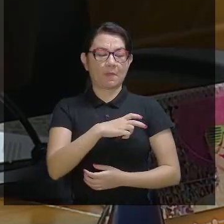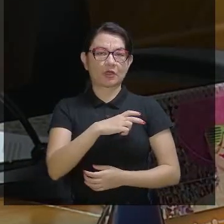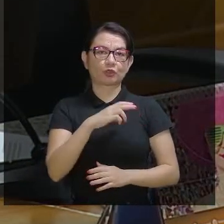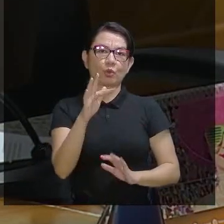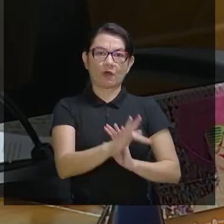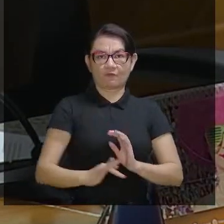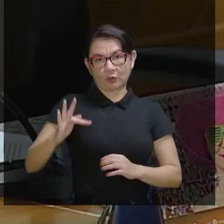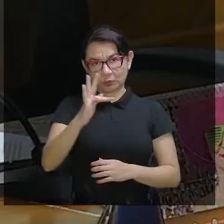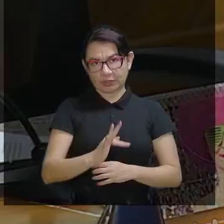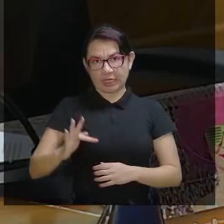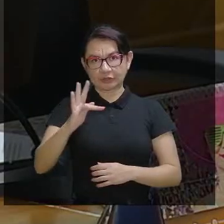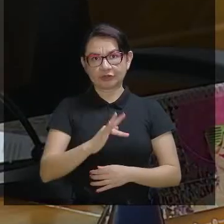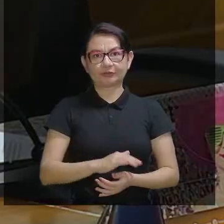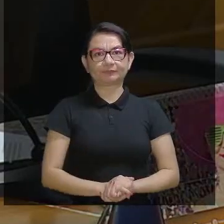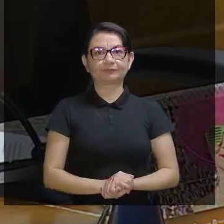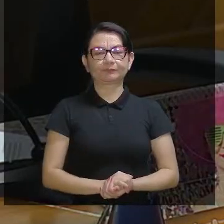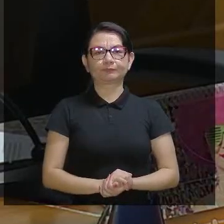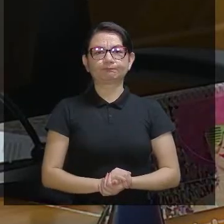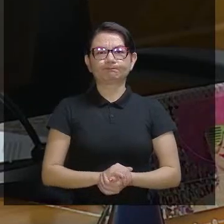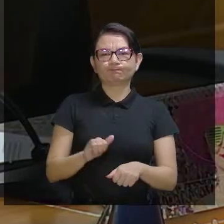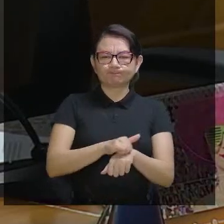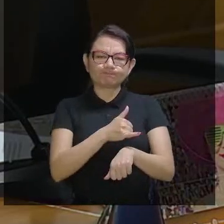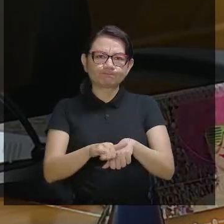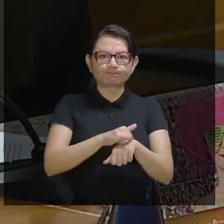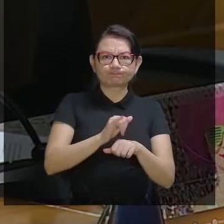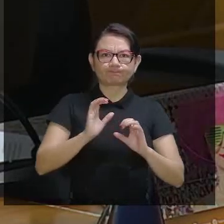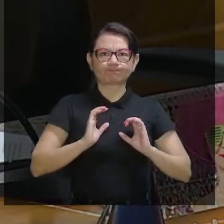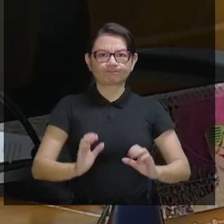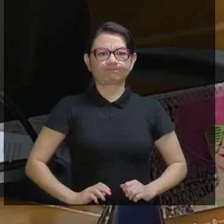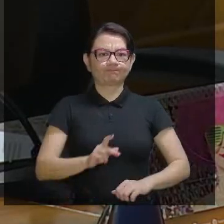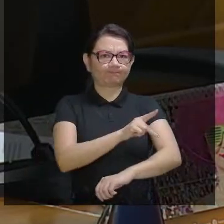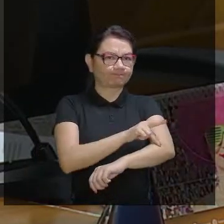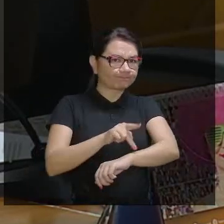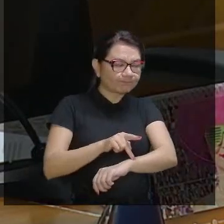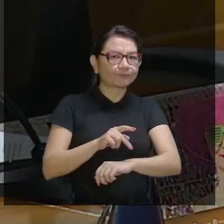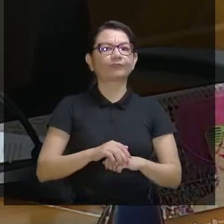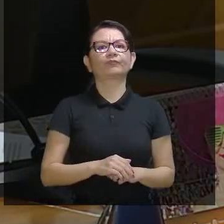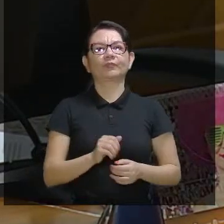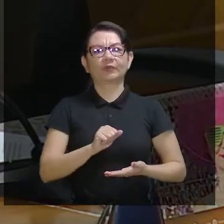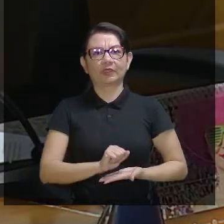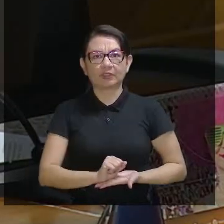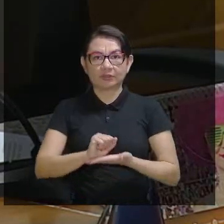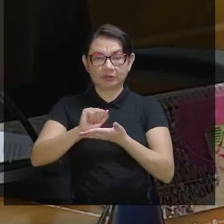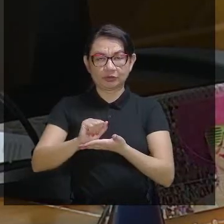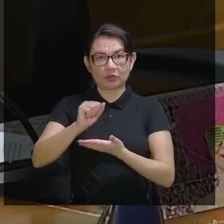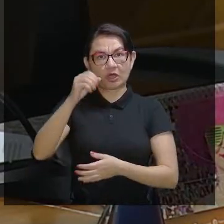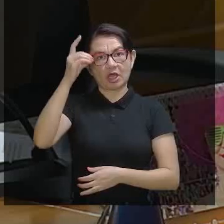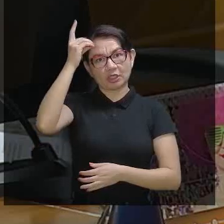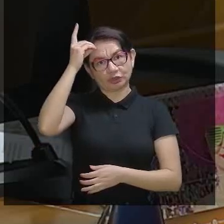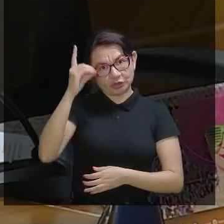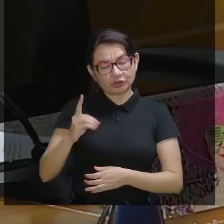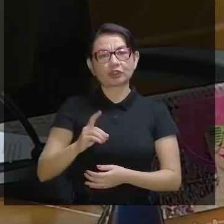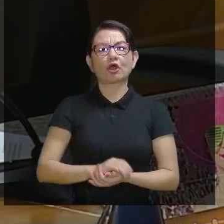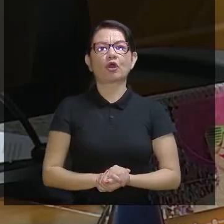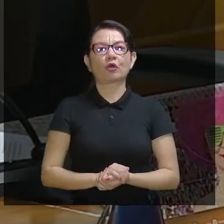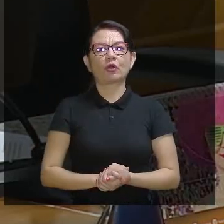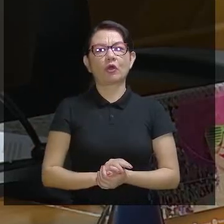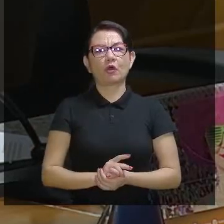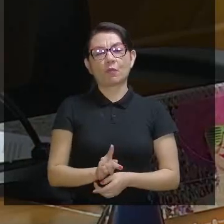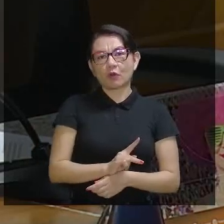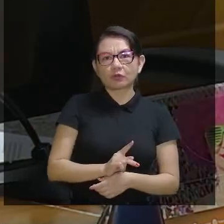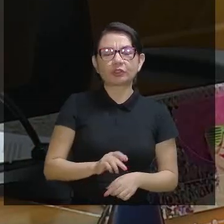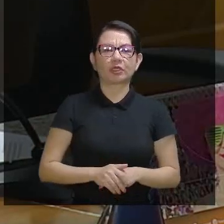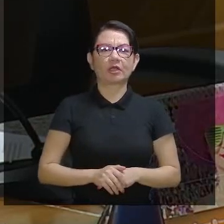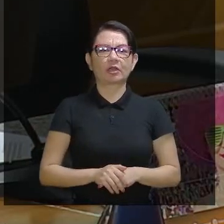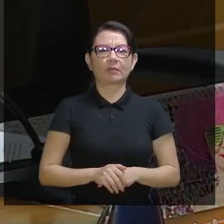Estado, onde exerceu funções estratégicas como coordenadora pedagógica, assessora da direção, procuradora institucional,